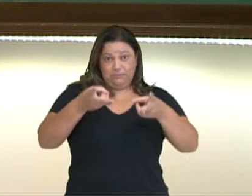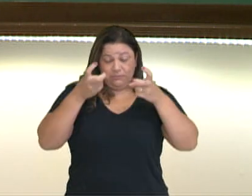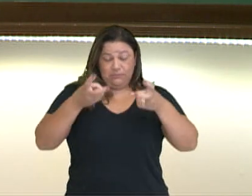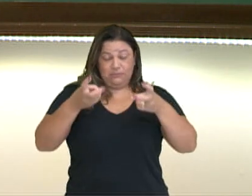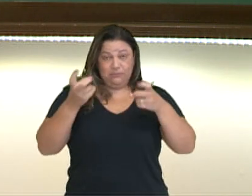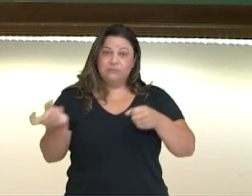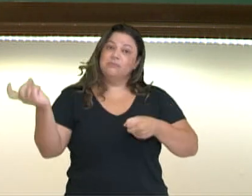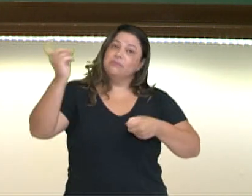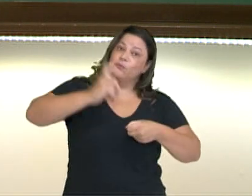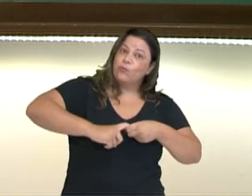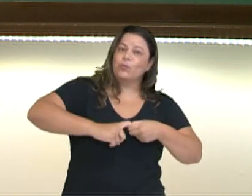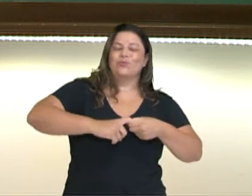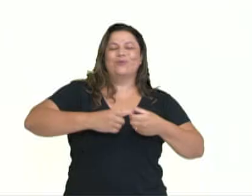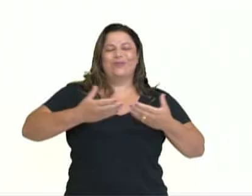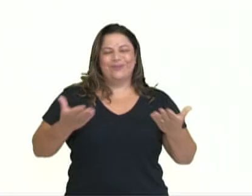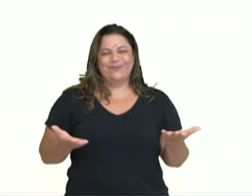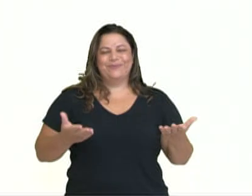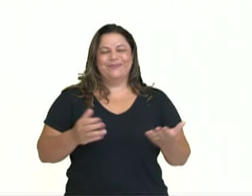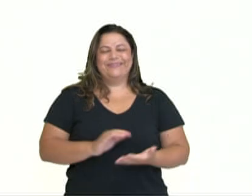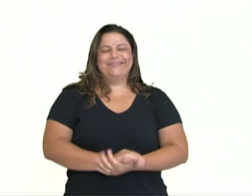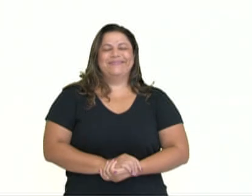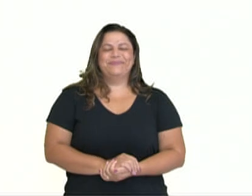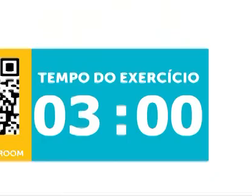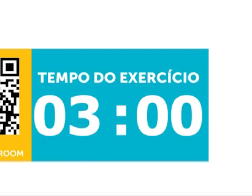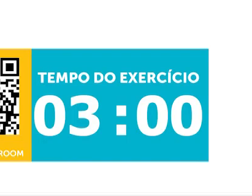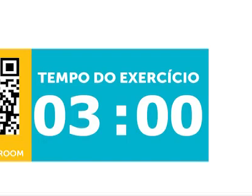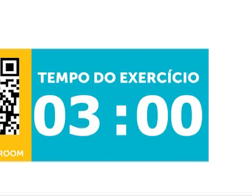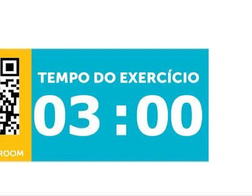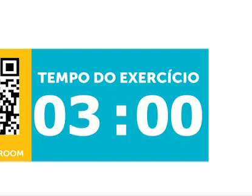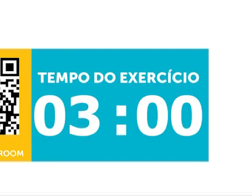e volto a seguir para a gente conferir.